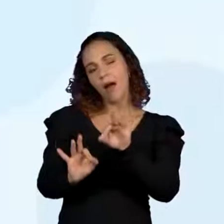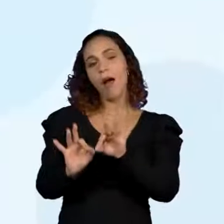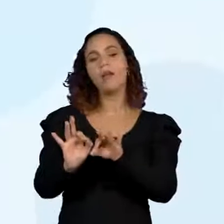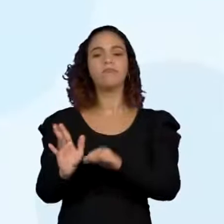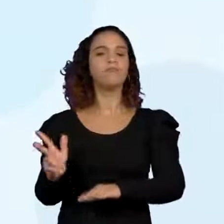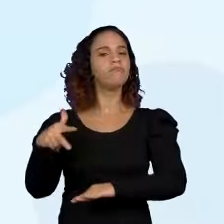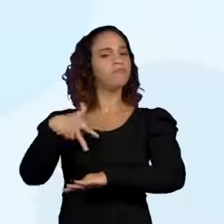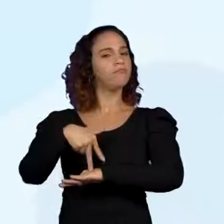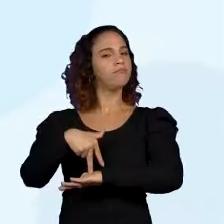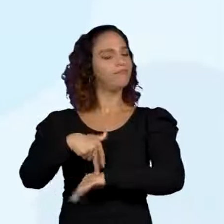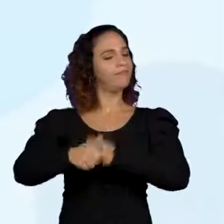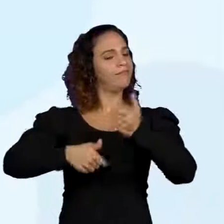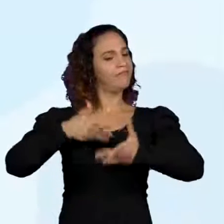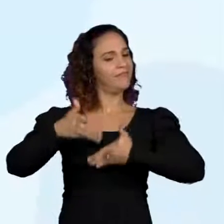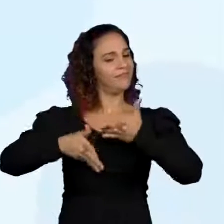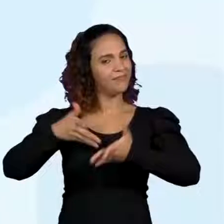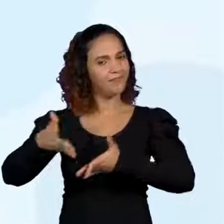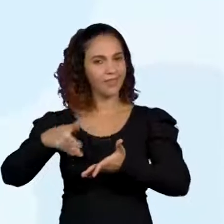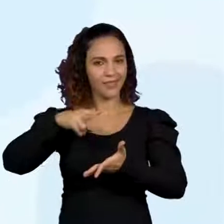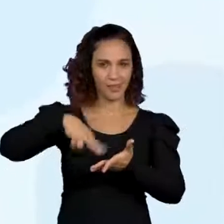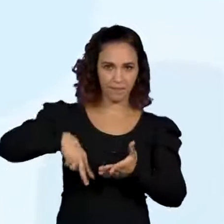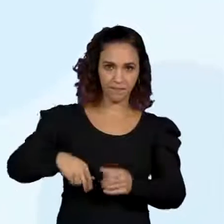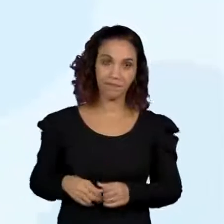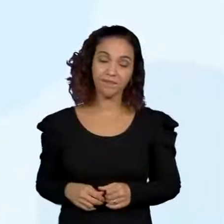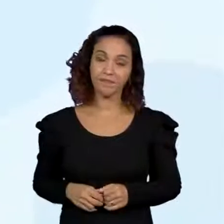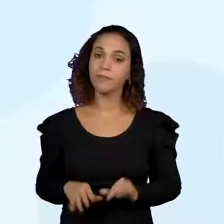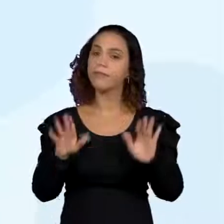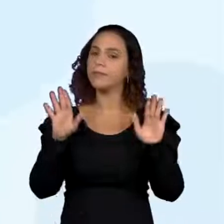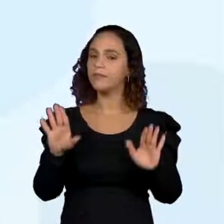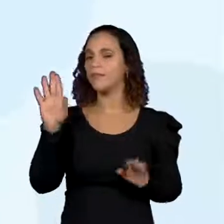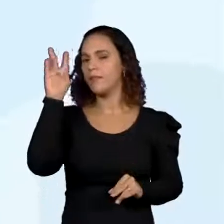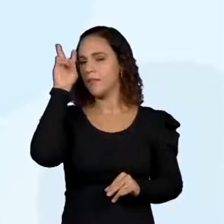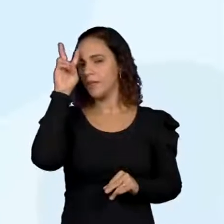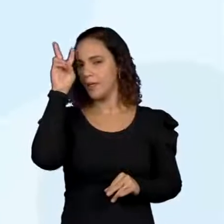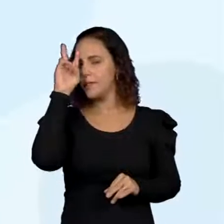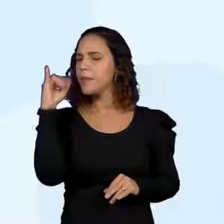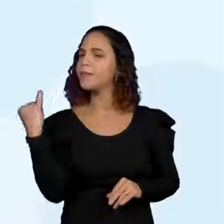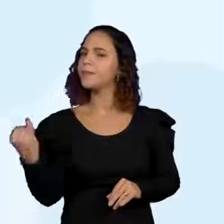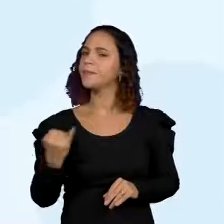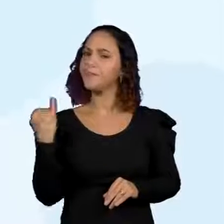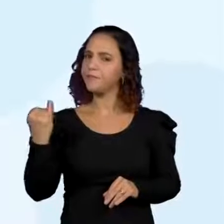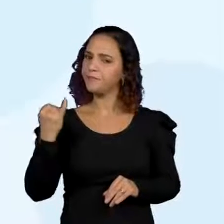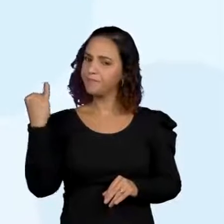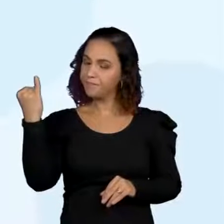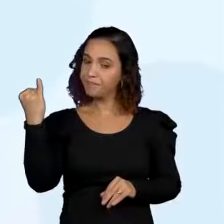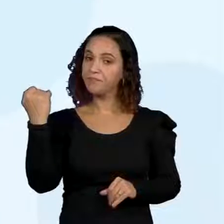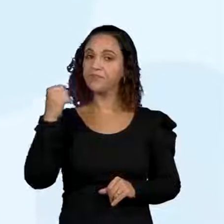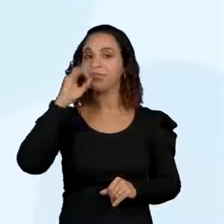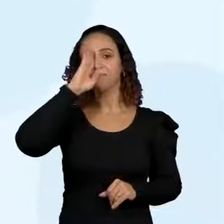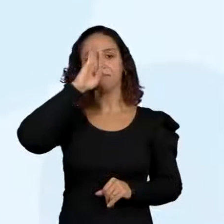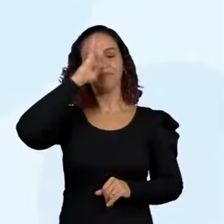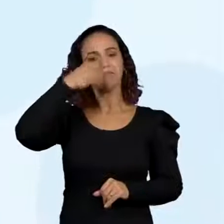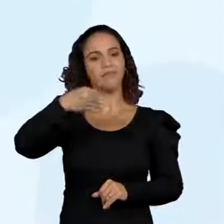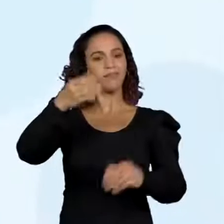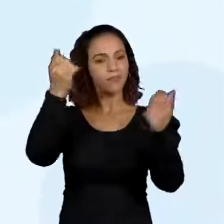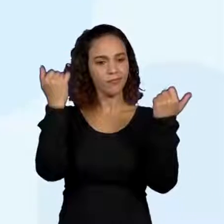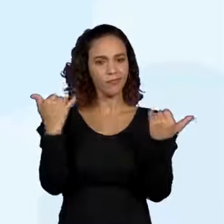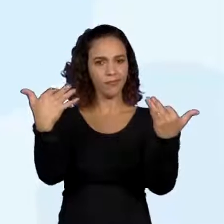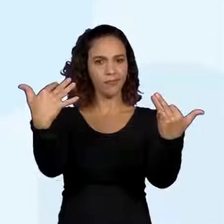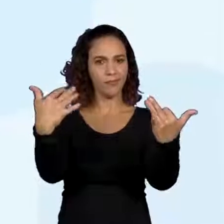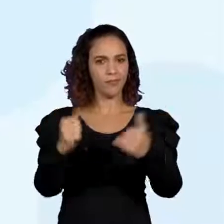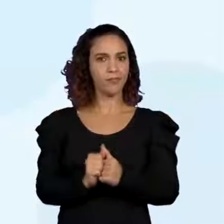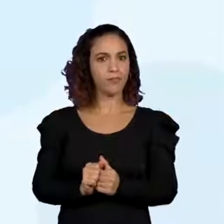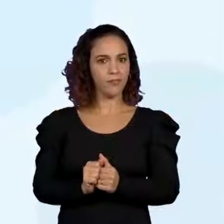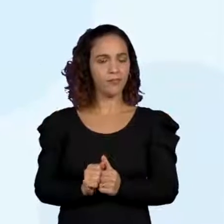voz alta. Lembre-se sempre de que é importante dirigir-se ao público e usar um tom